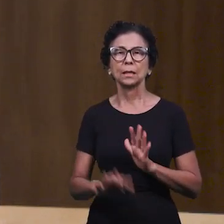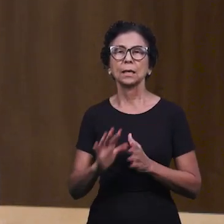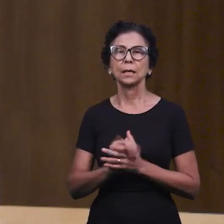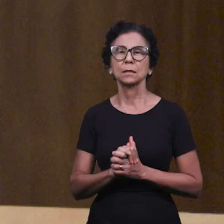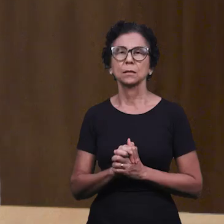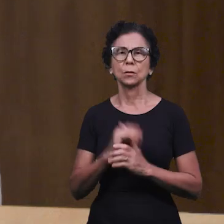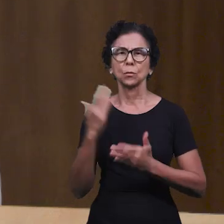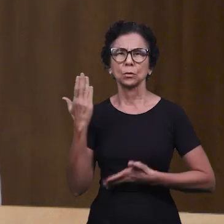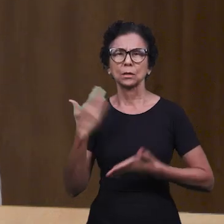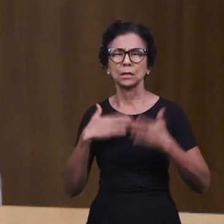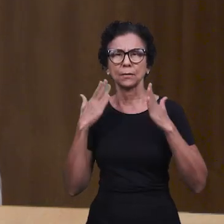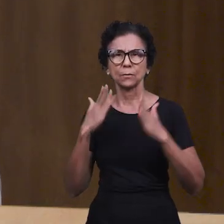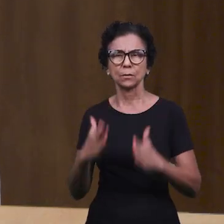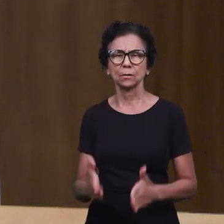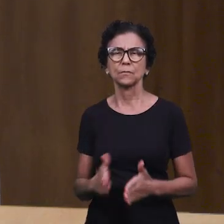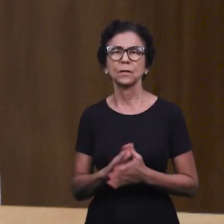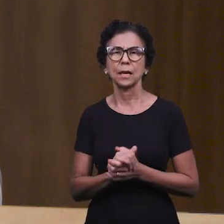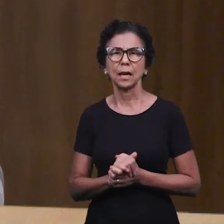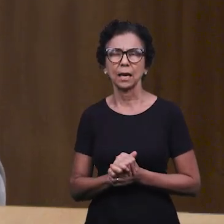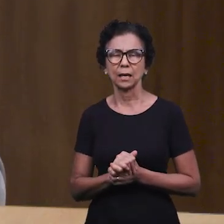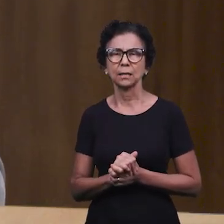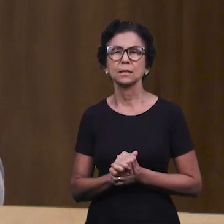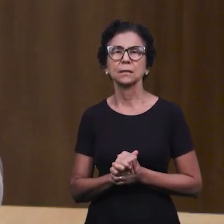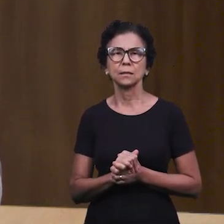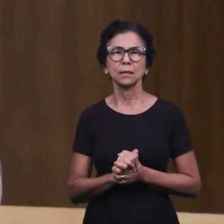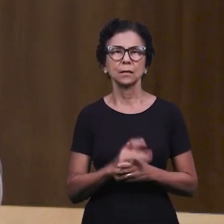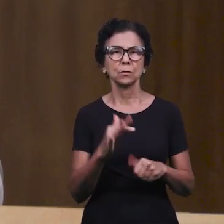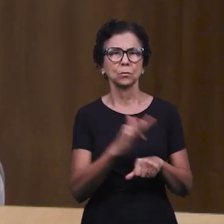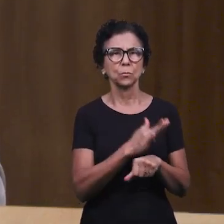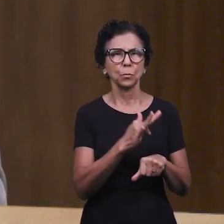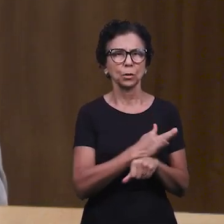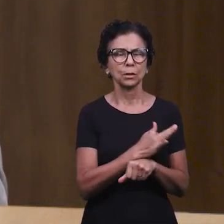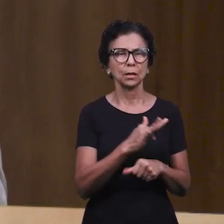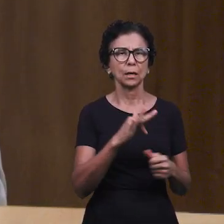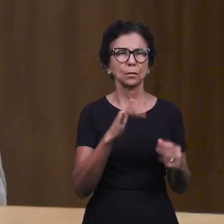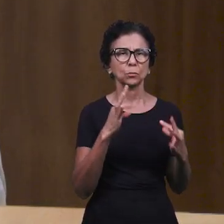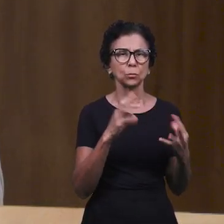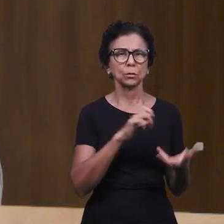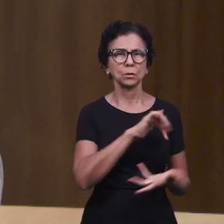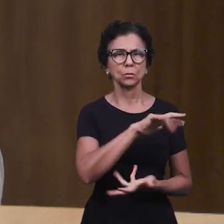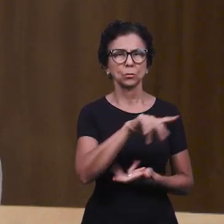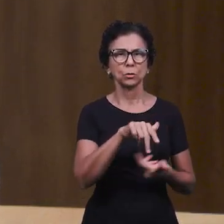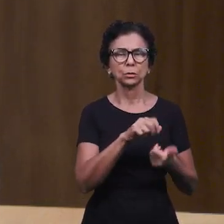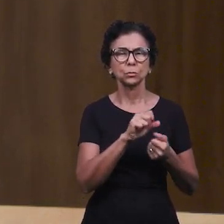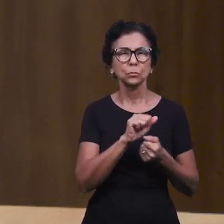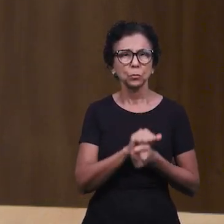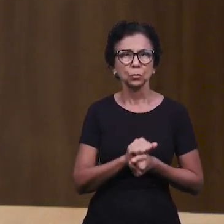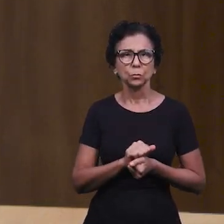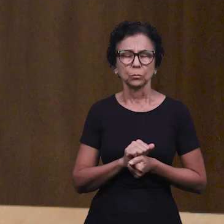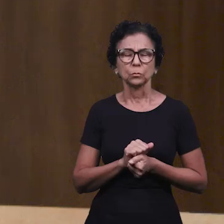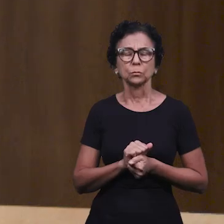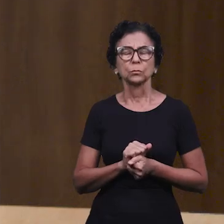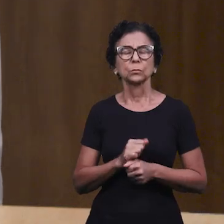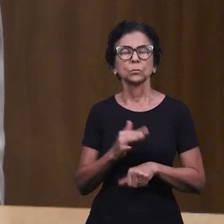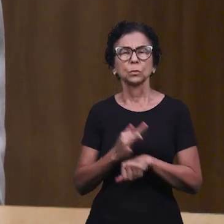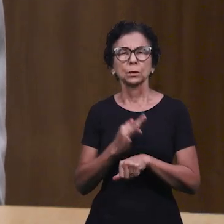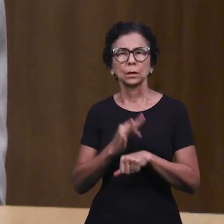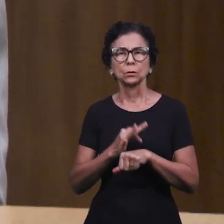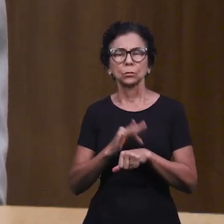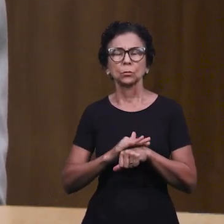de seu testemunho e não amaram as suas vidas até a morte. Do ponto de vista dessa mensagem, pastor